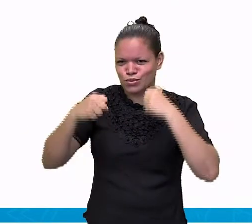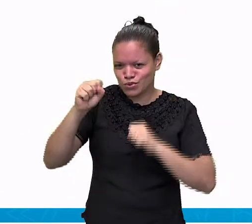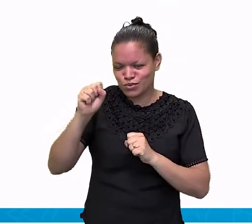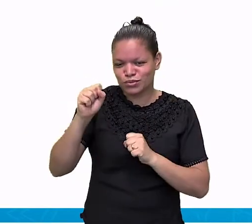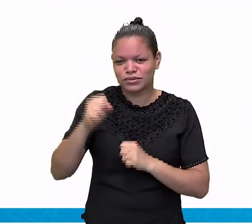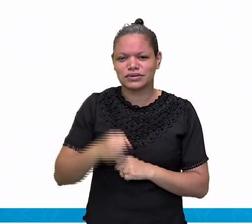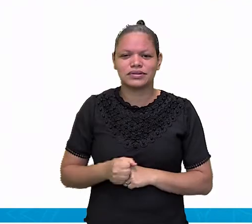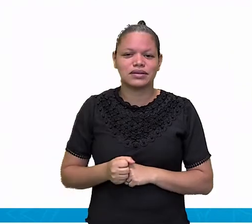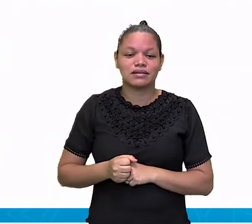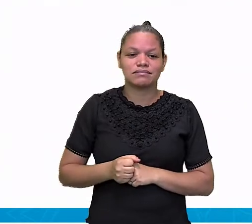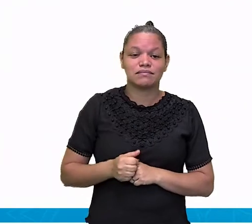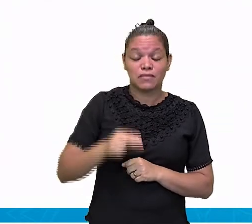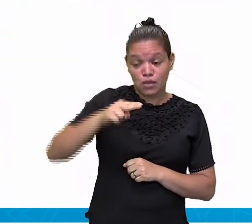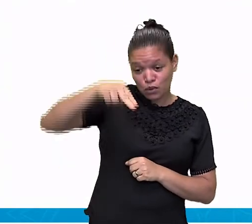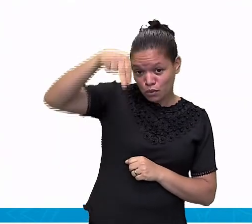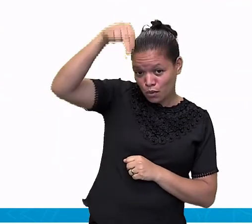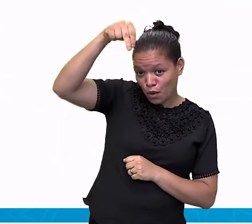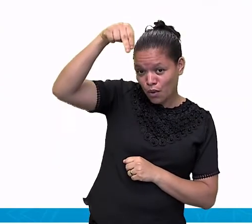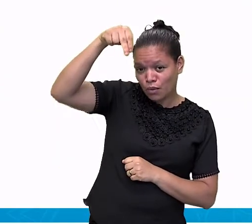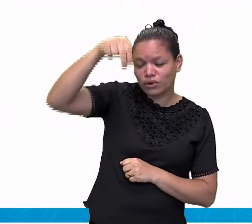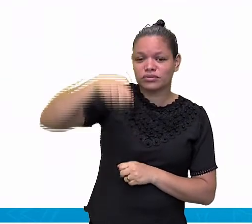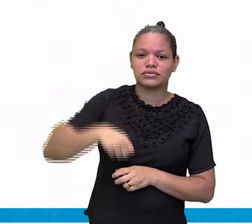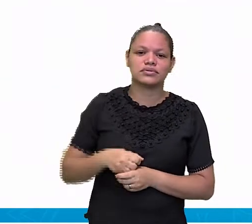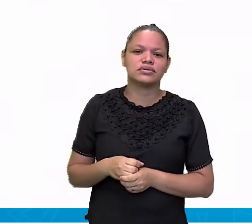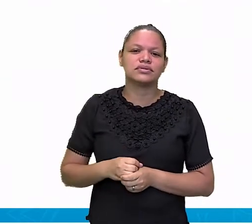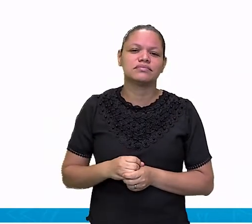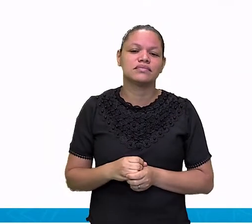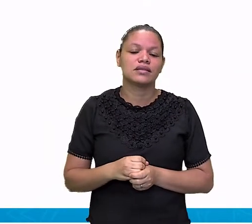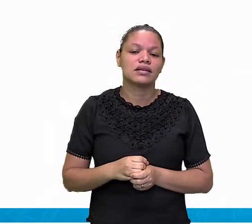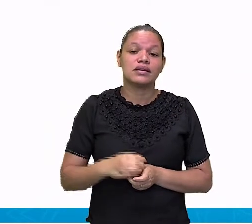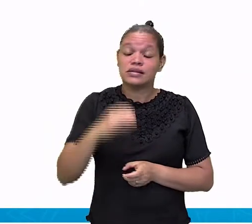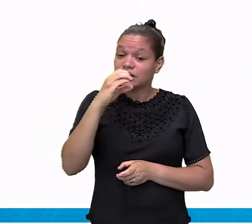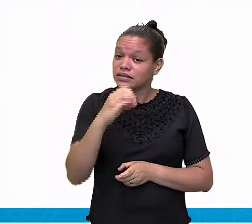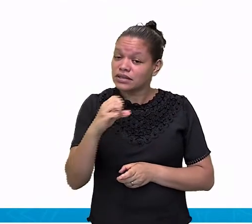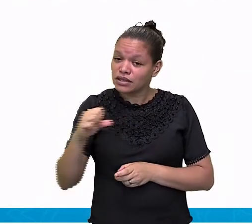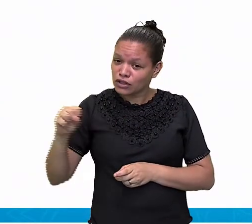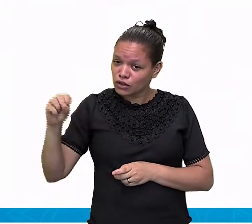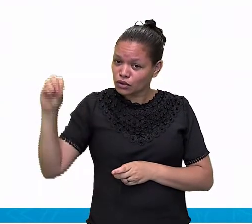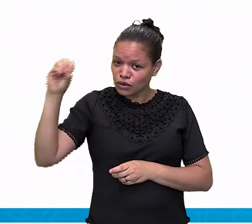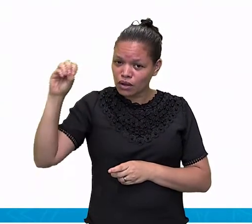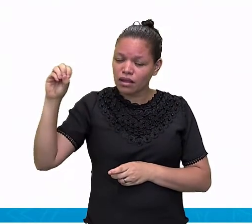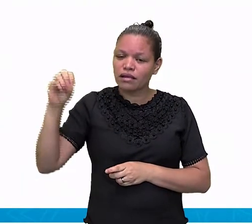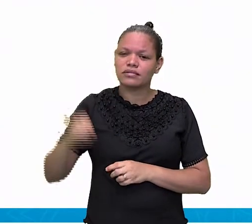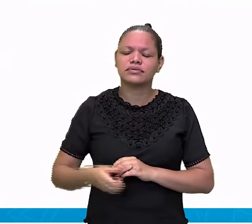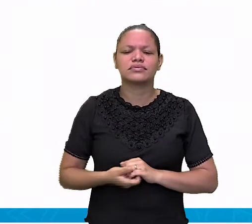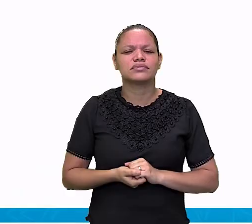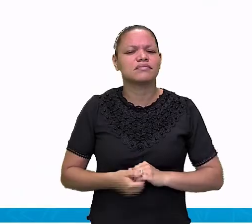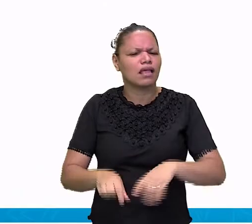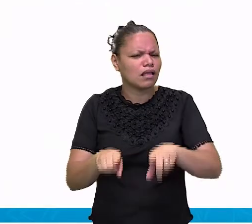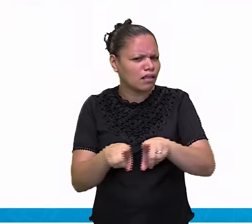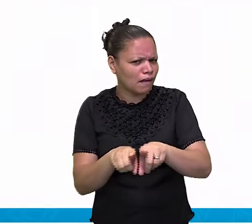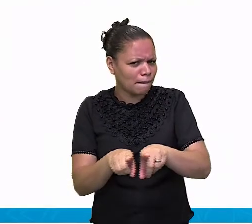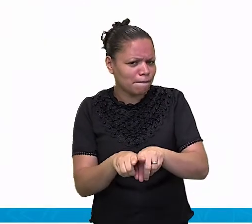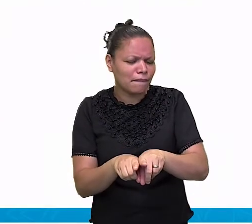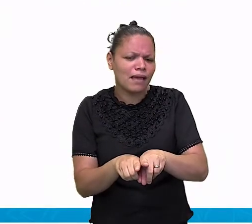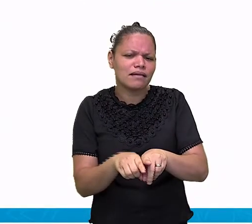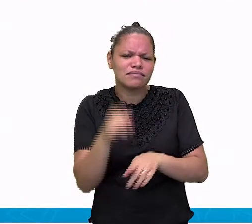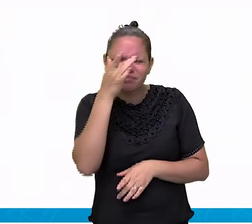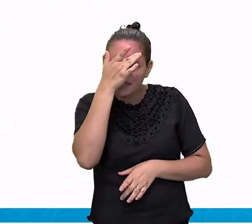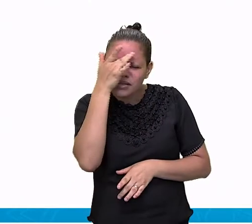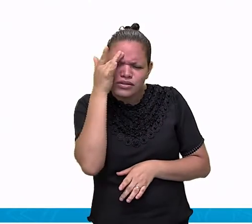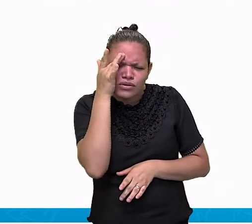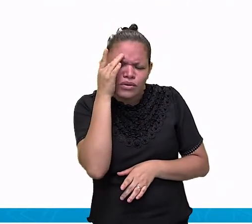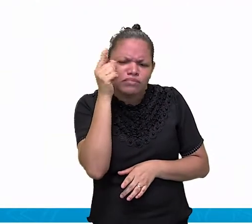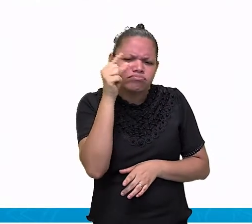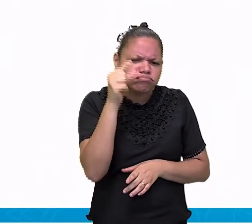Centro-Oeste, ela é o quê? Menos populosa, menos densa, ou seja, tem um quantitativo menor de pessoas